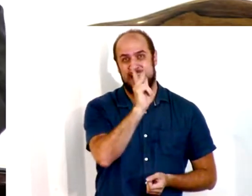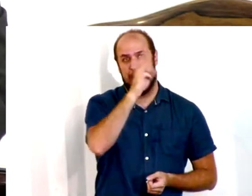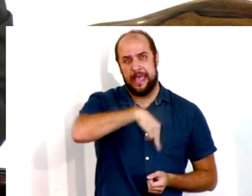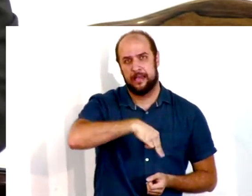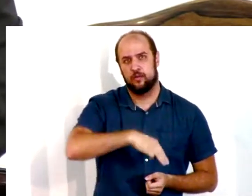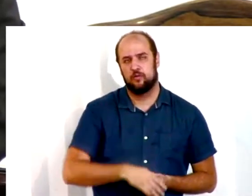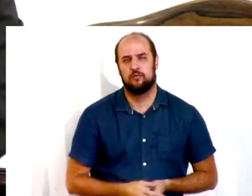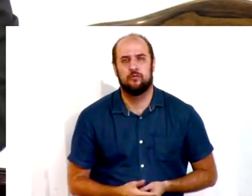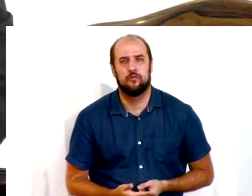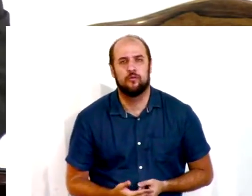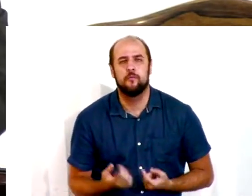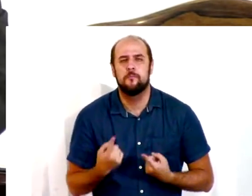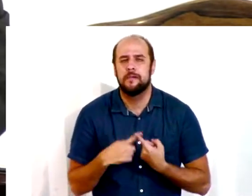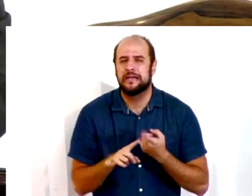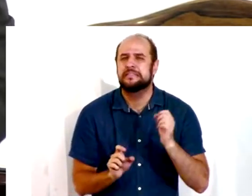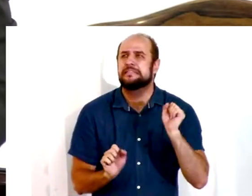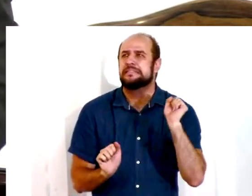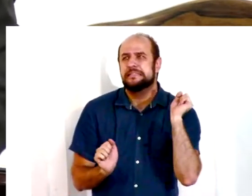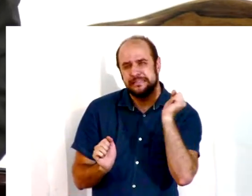mas ter todo o ano